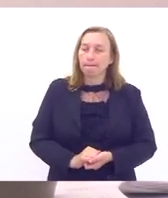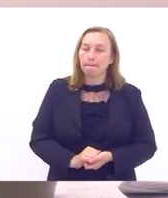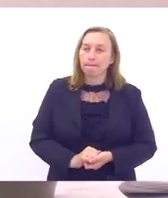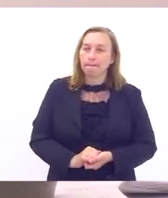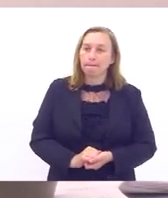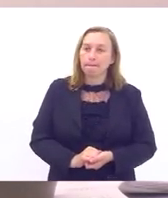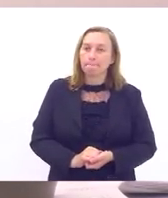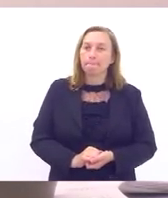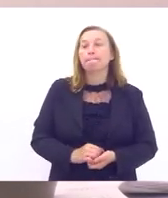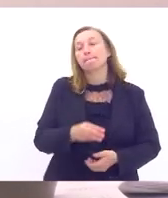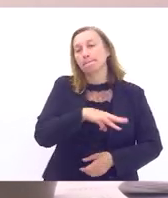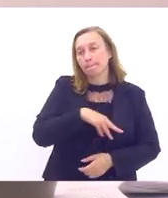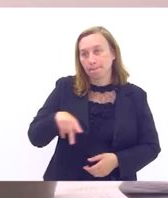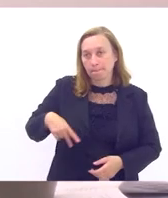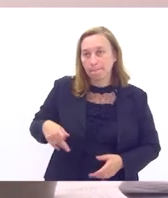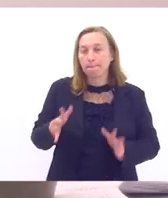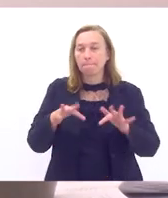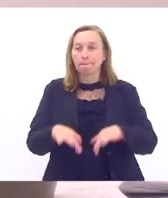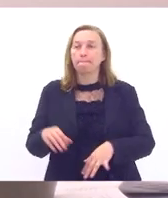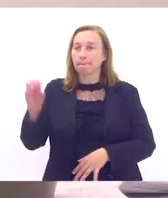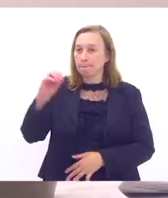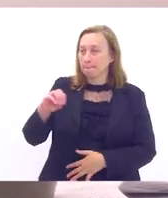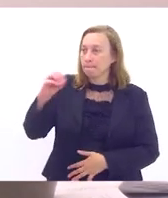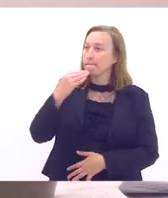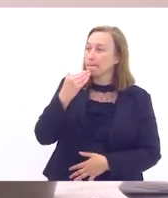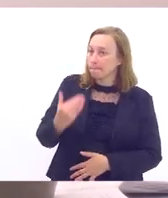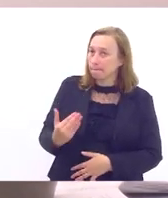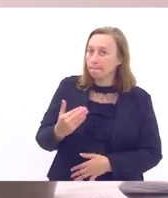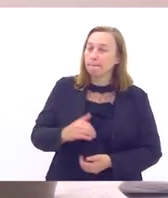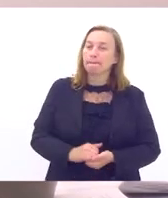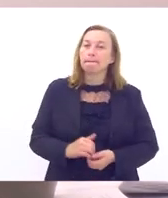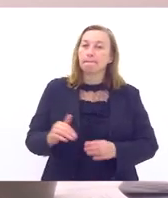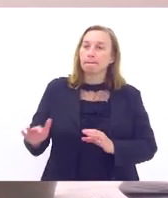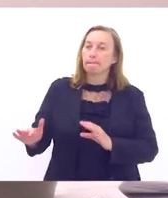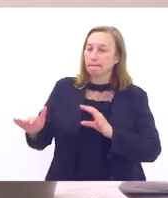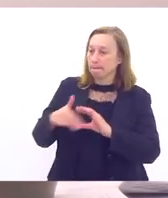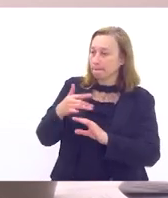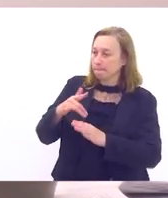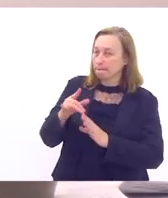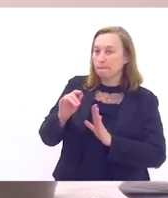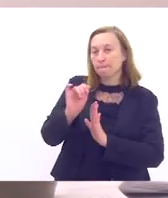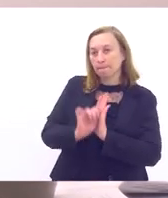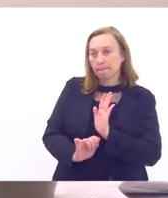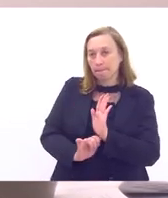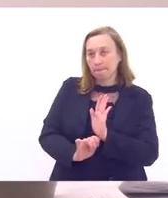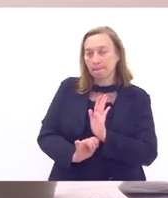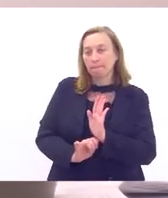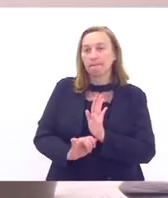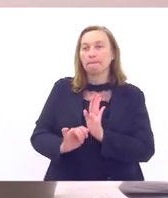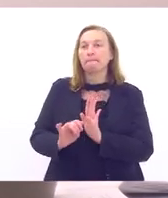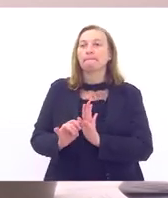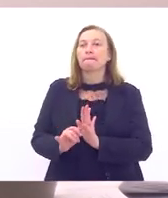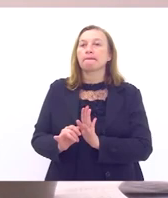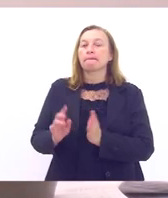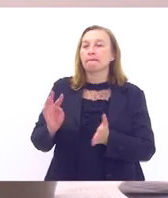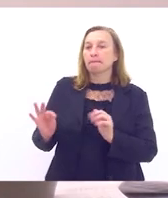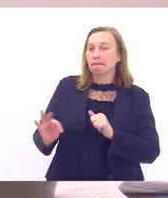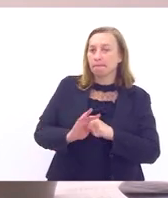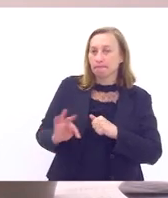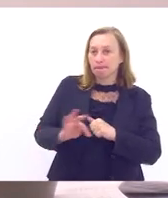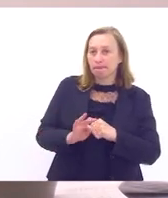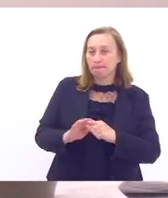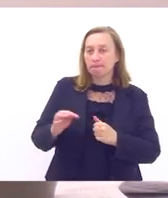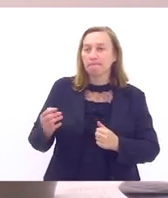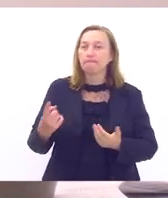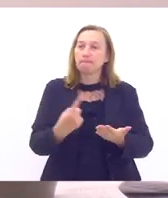O Ministério Público, então, no final de outubro, pede, né, o envio dos relatórios de execução financeira e técnica do termo de cooperação